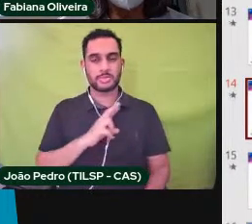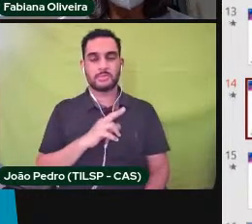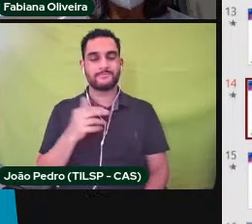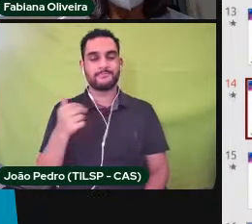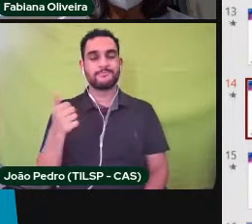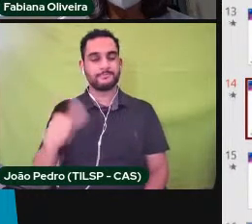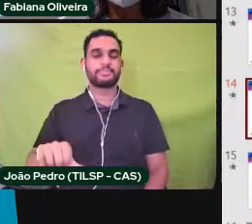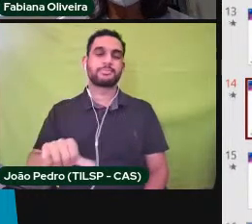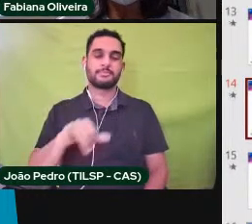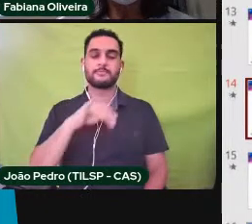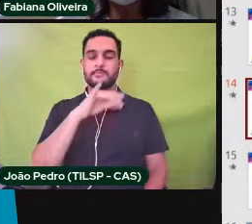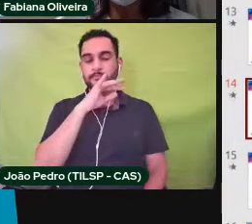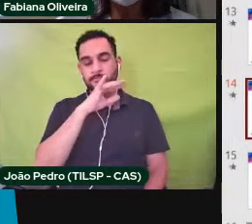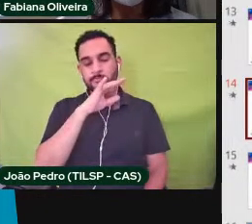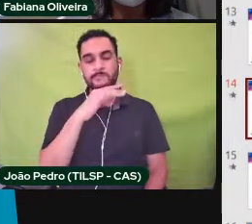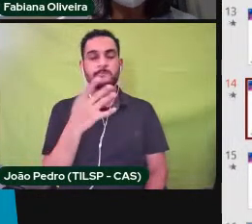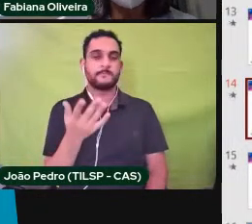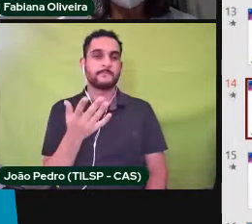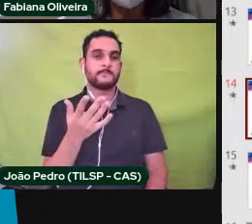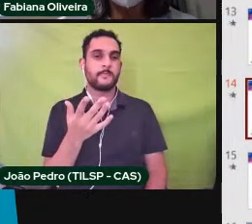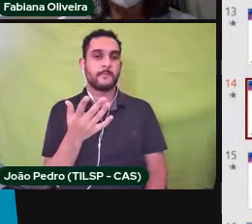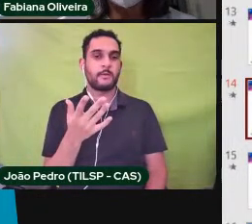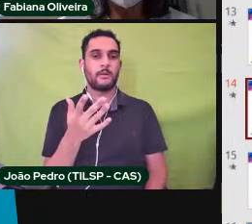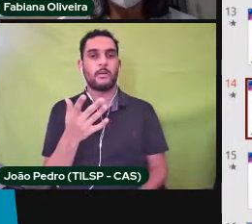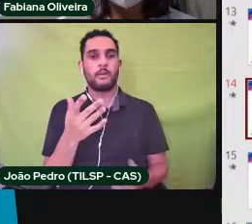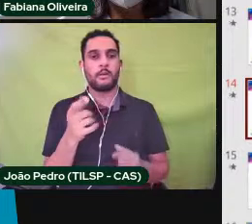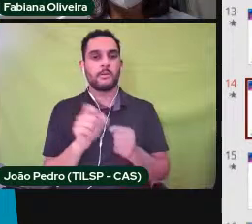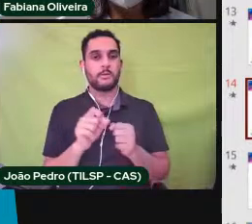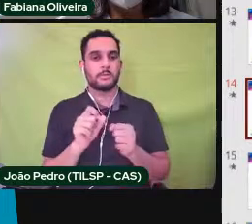ele faz com que as pessoas